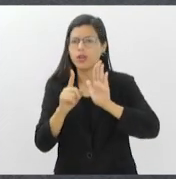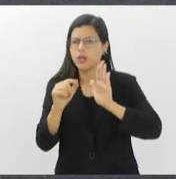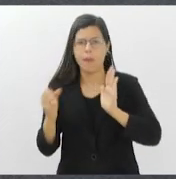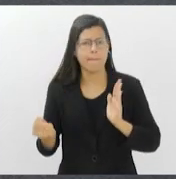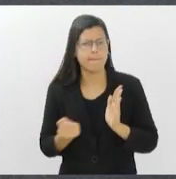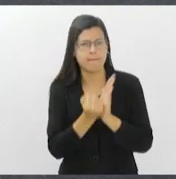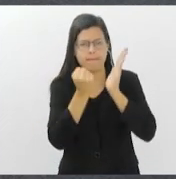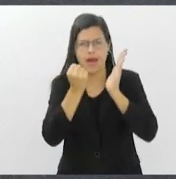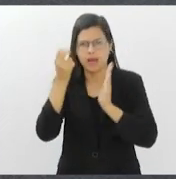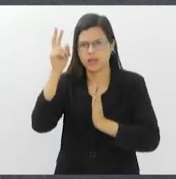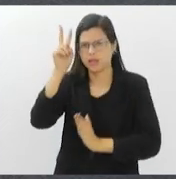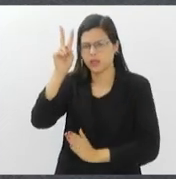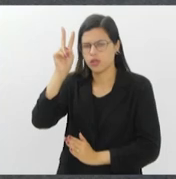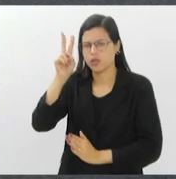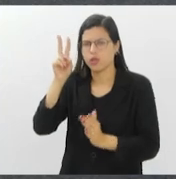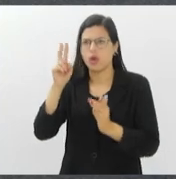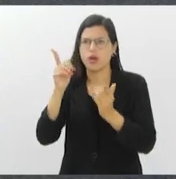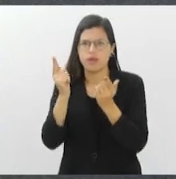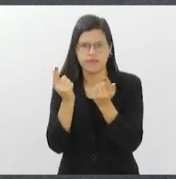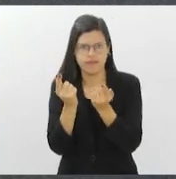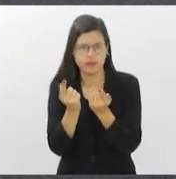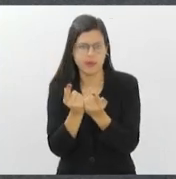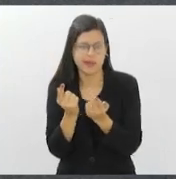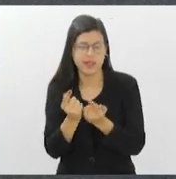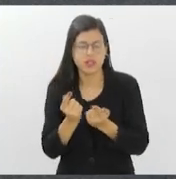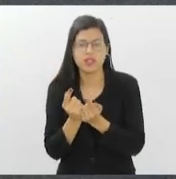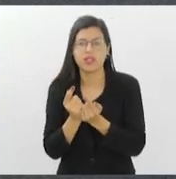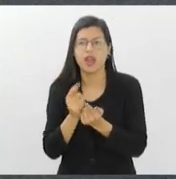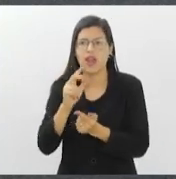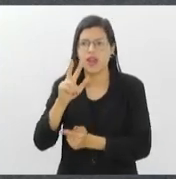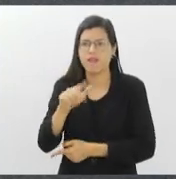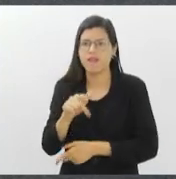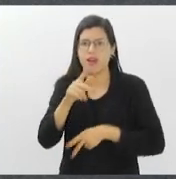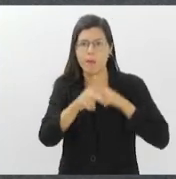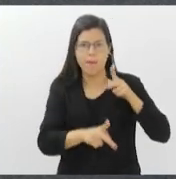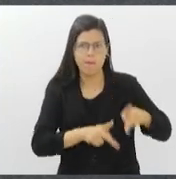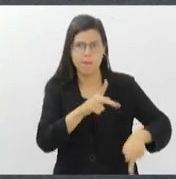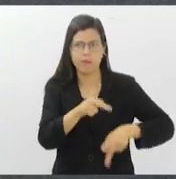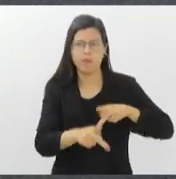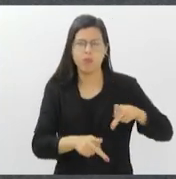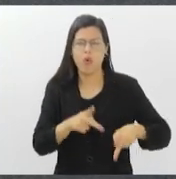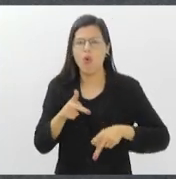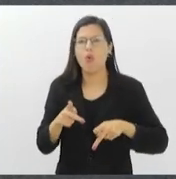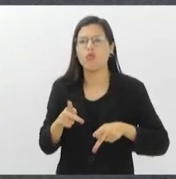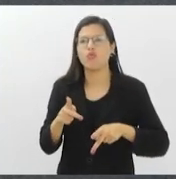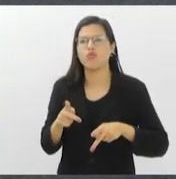município e, com certeza, vai ser aclamado pela população agora, reconduzido